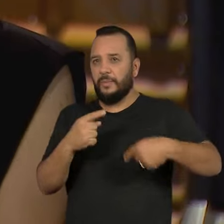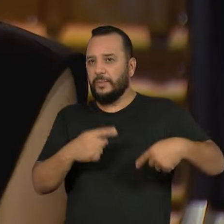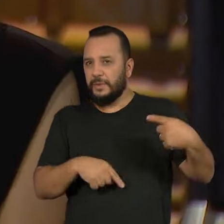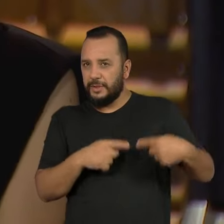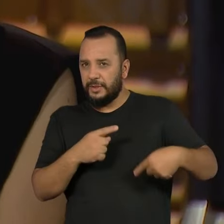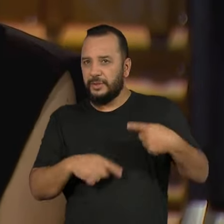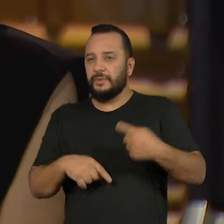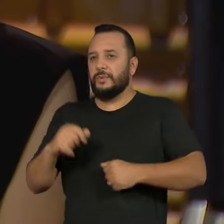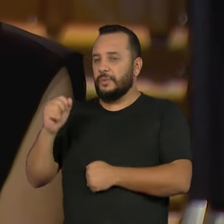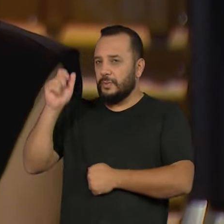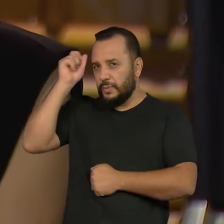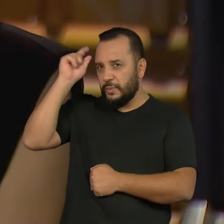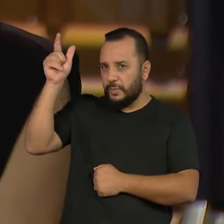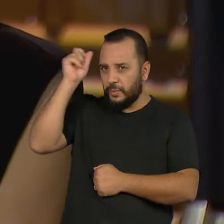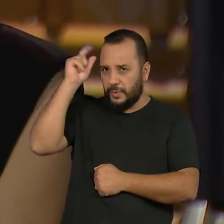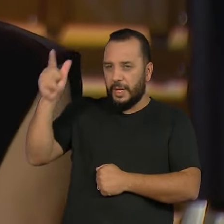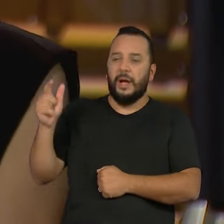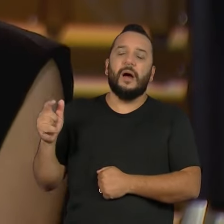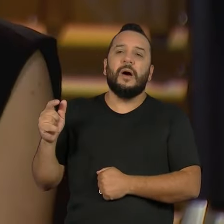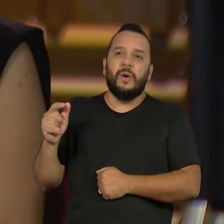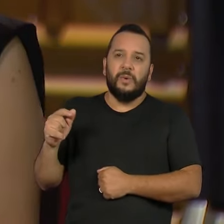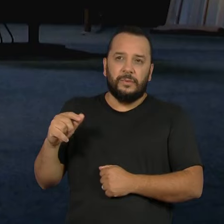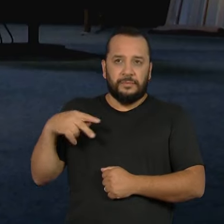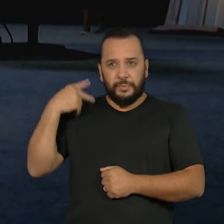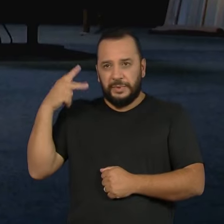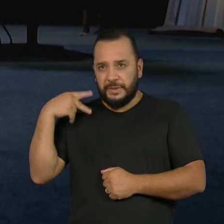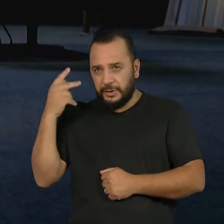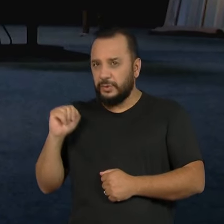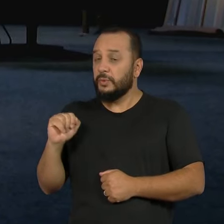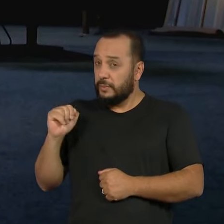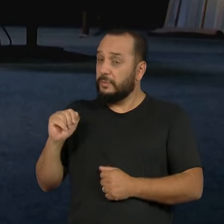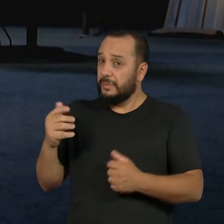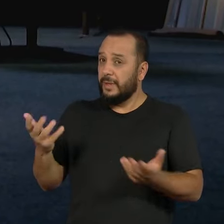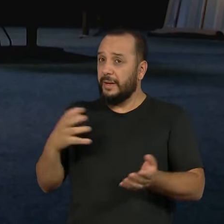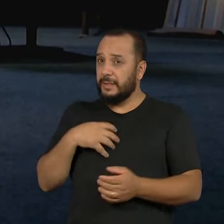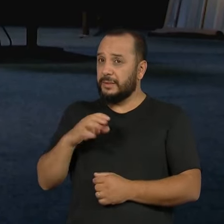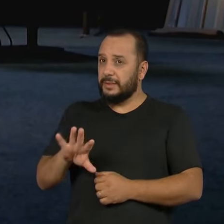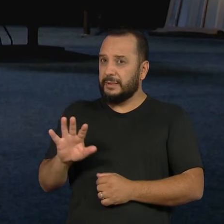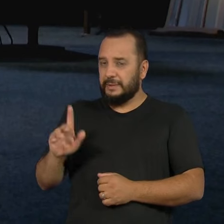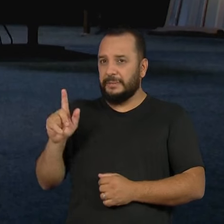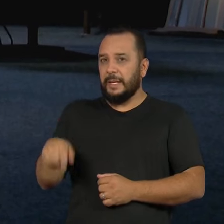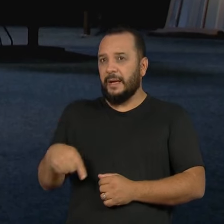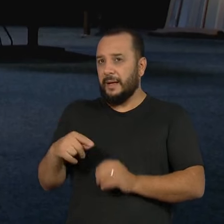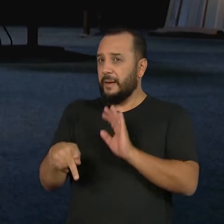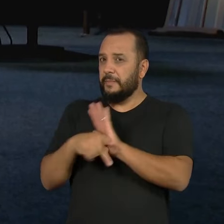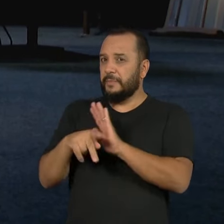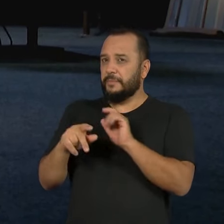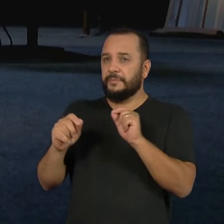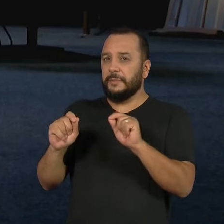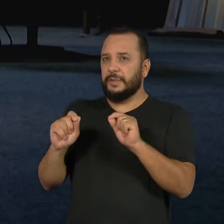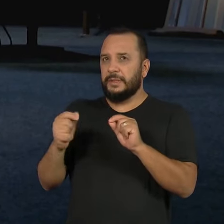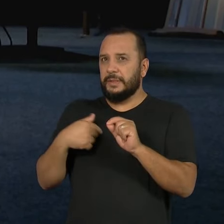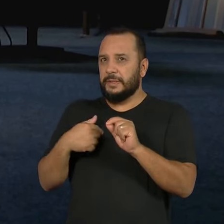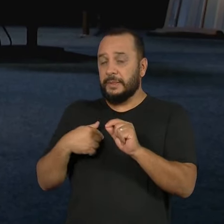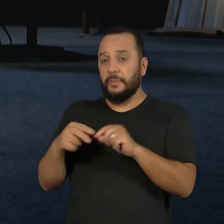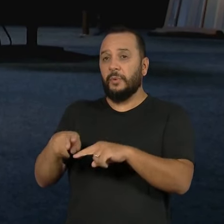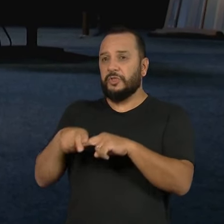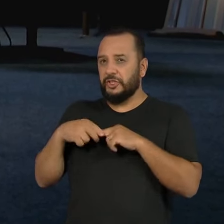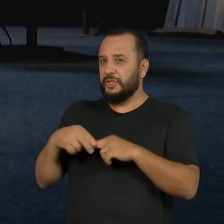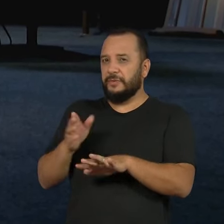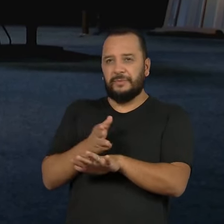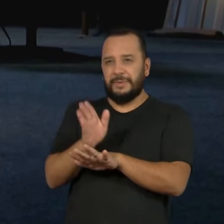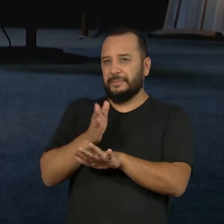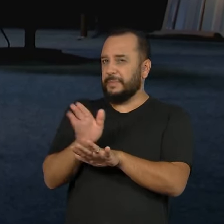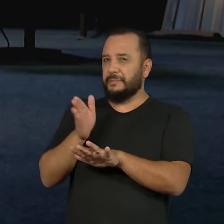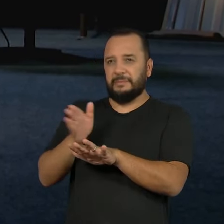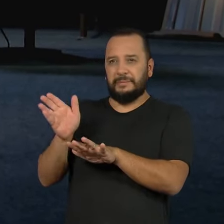Campos que se movem e se se que interagem agem e reagem e são camadas é simultâneas não tem um fator linear nem um